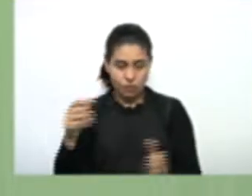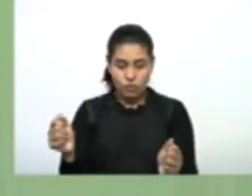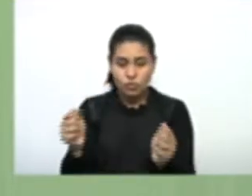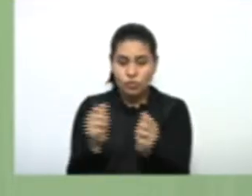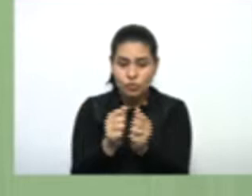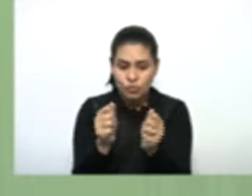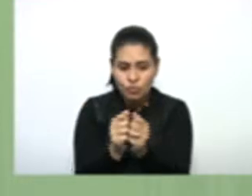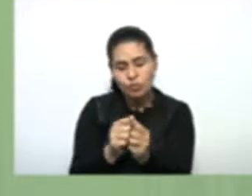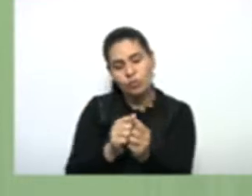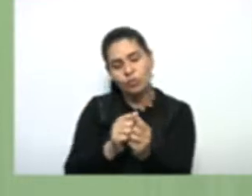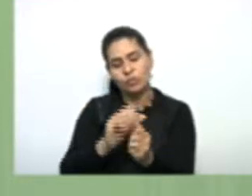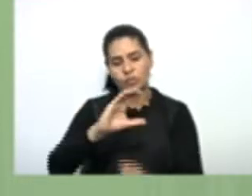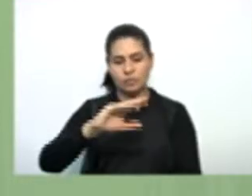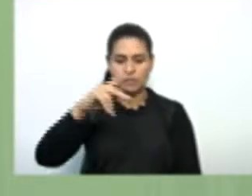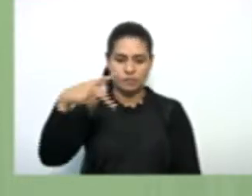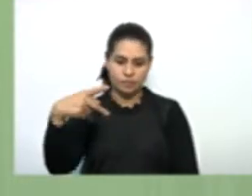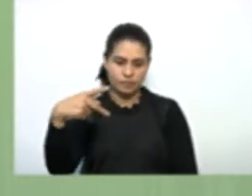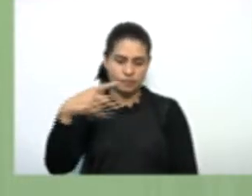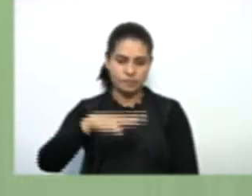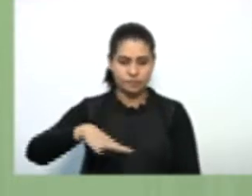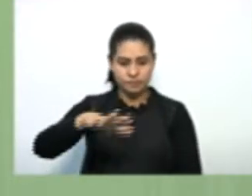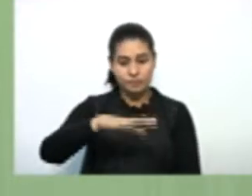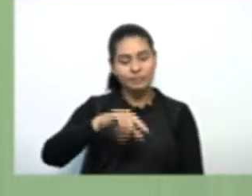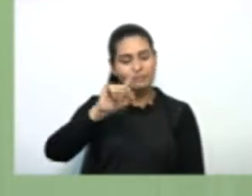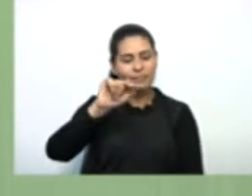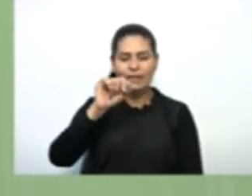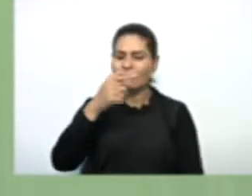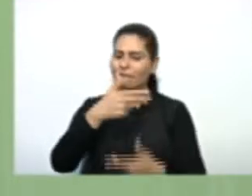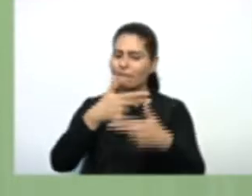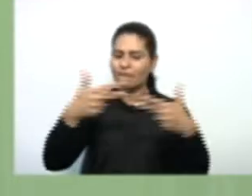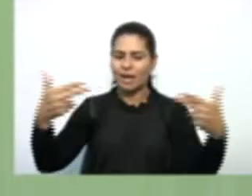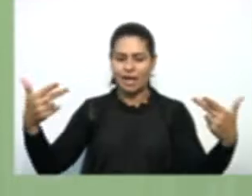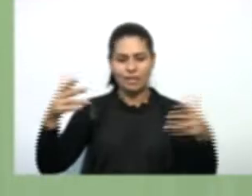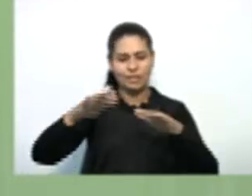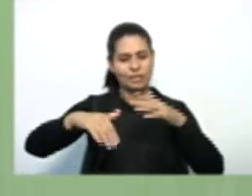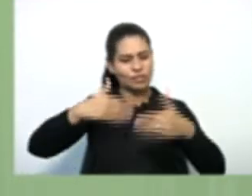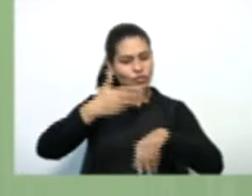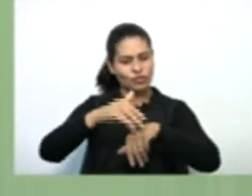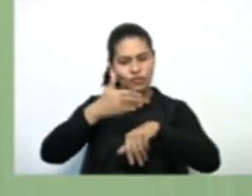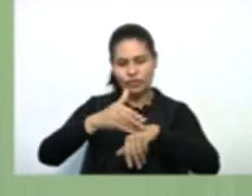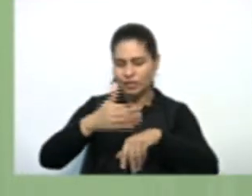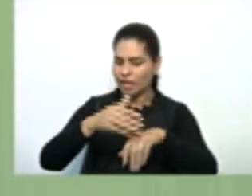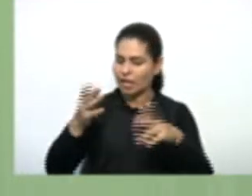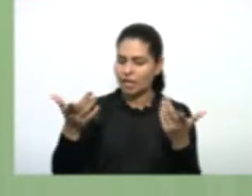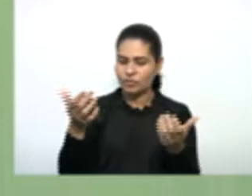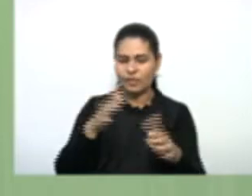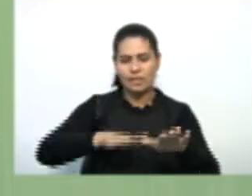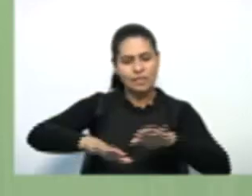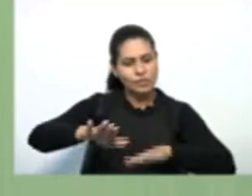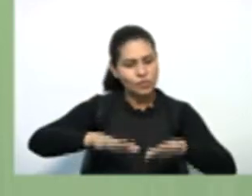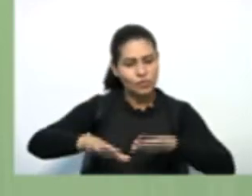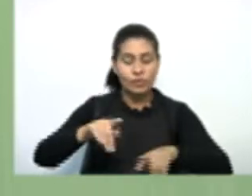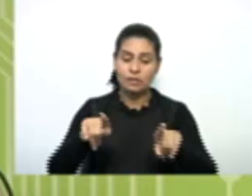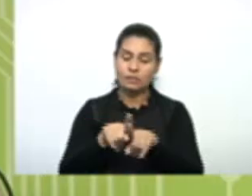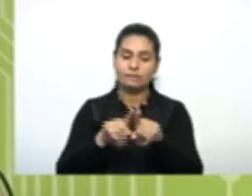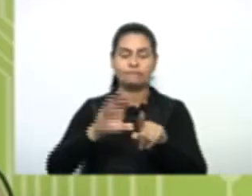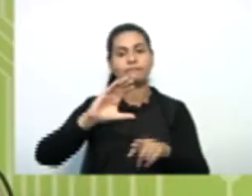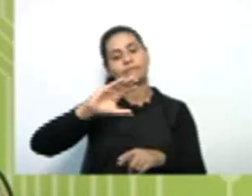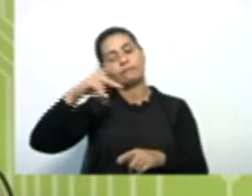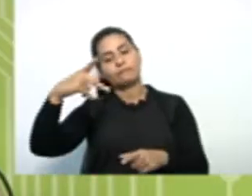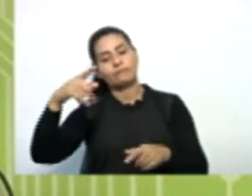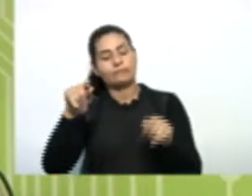através das cooperativas. Gente, isso engloba várias atividades, várias ações. Por exemplo, se a gente tem uma